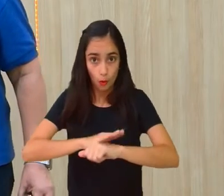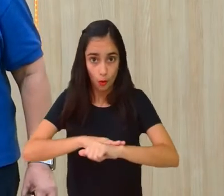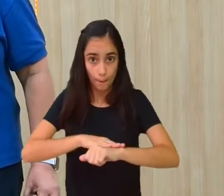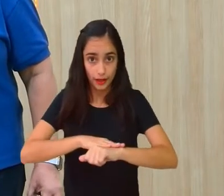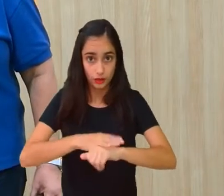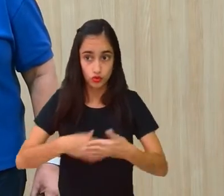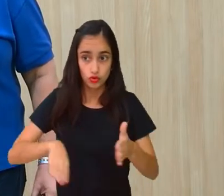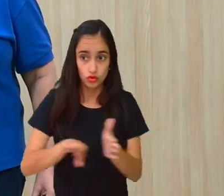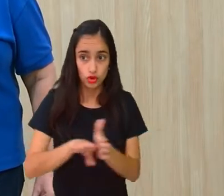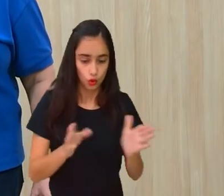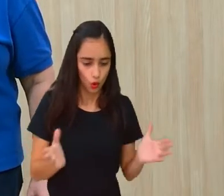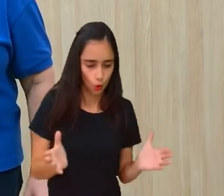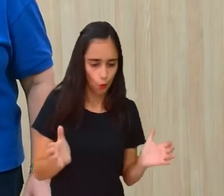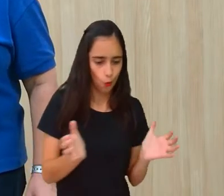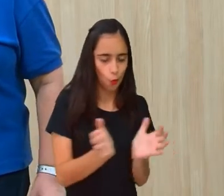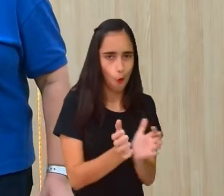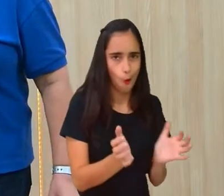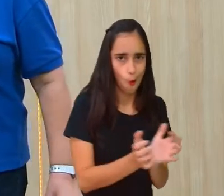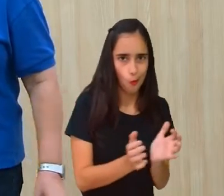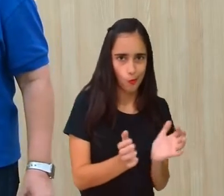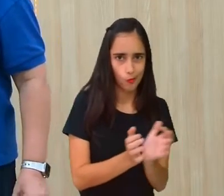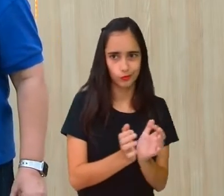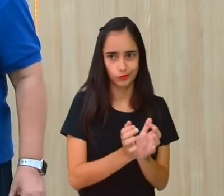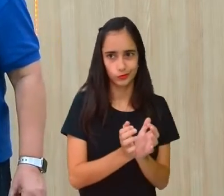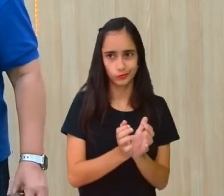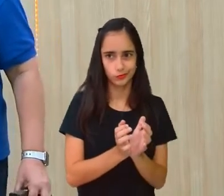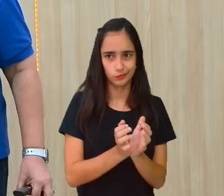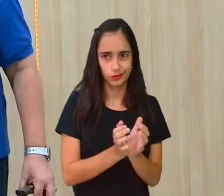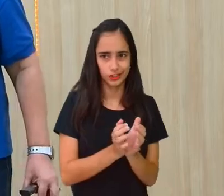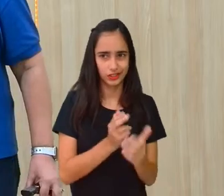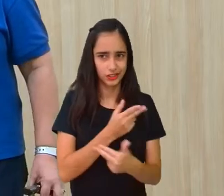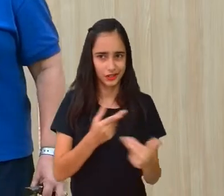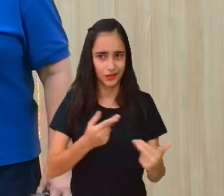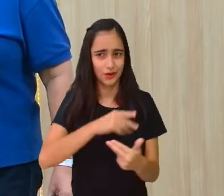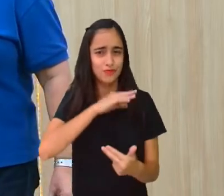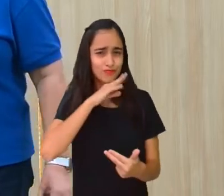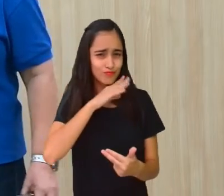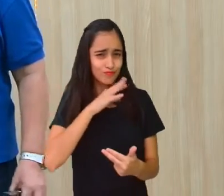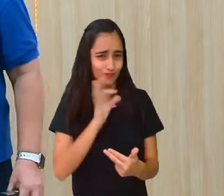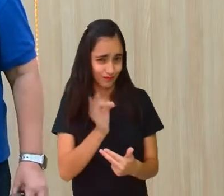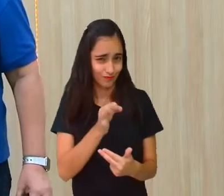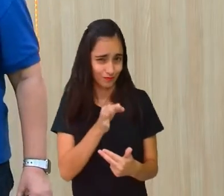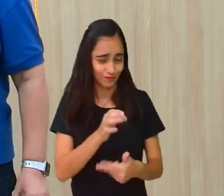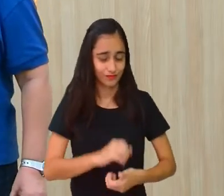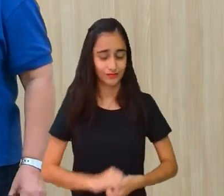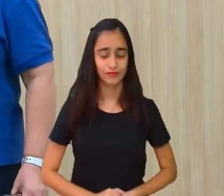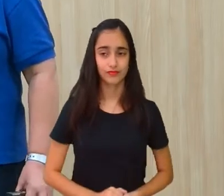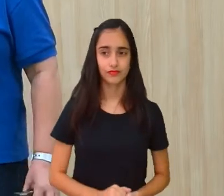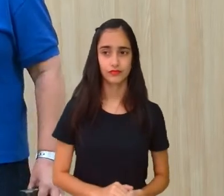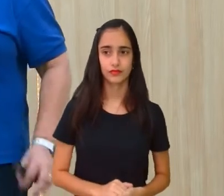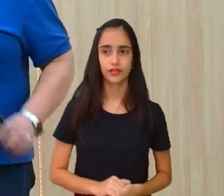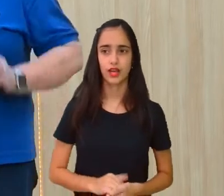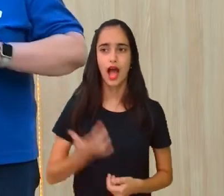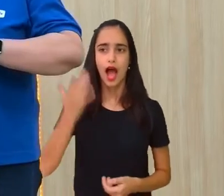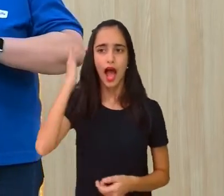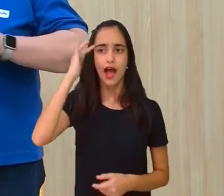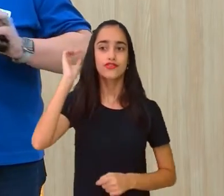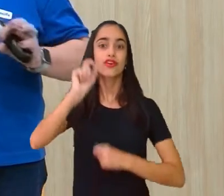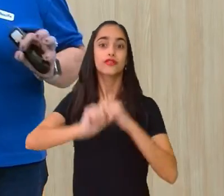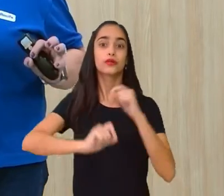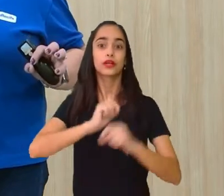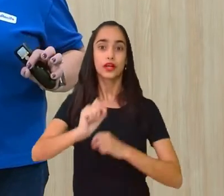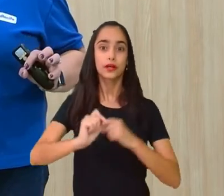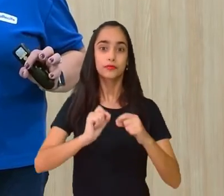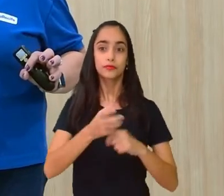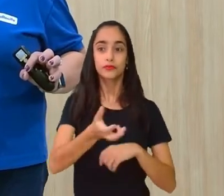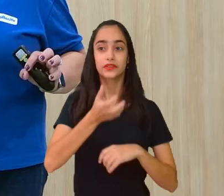até a parte mais interna. Quando eles chegaram, eles logo se achavam, vão me dar bem aqui, se